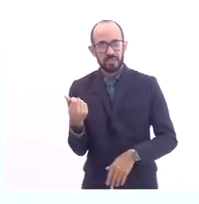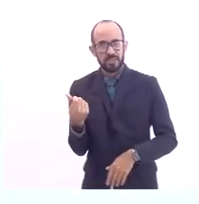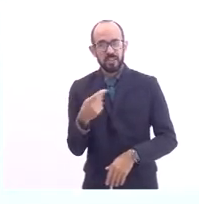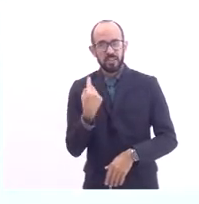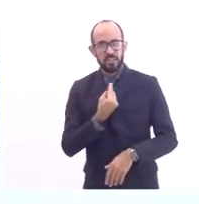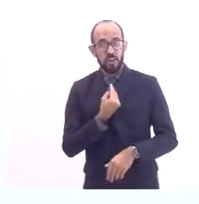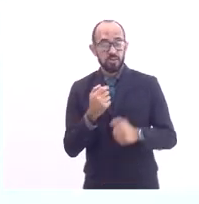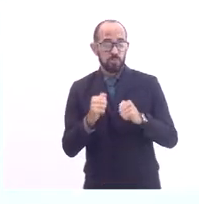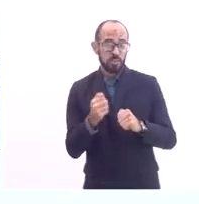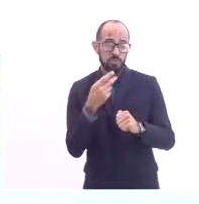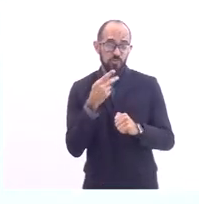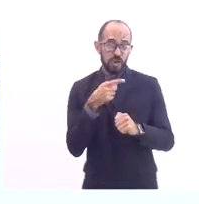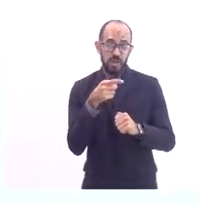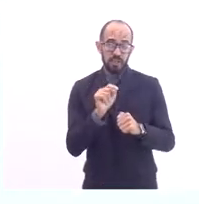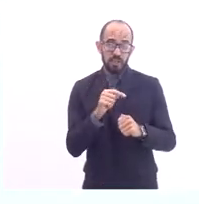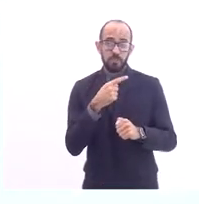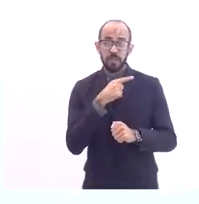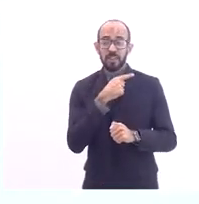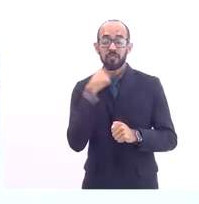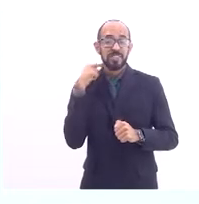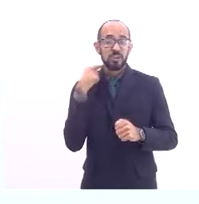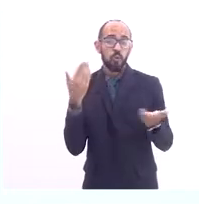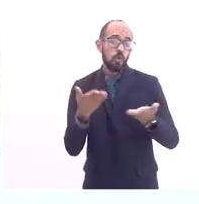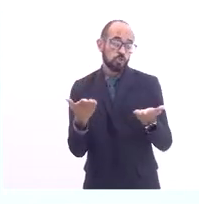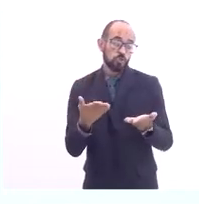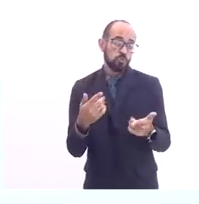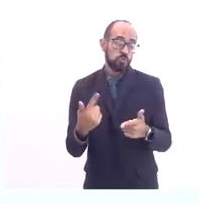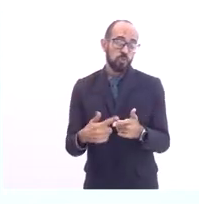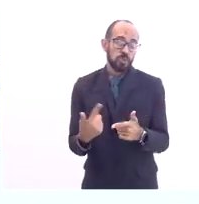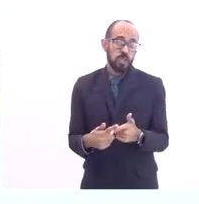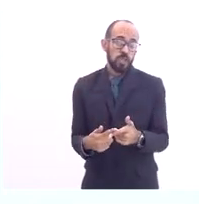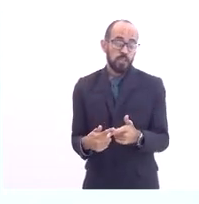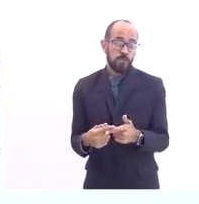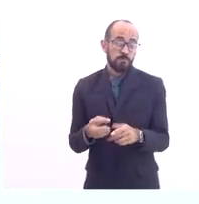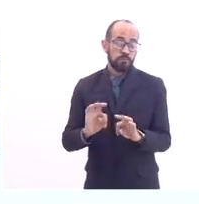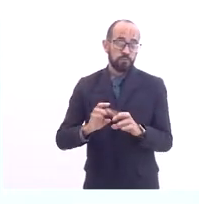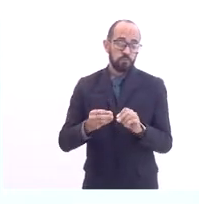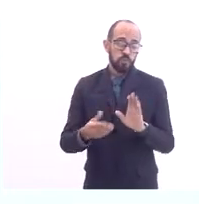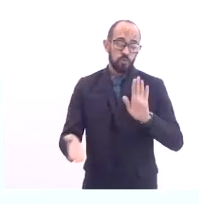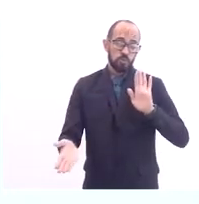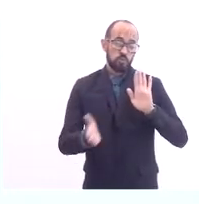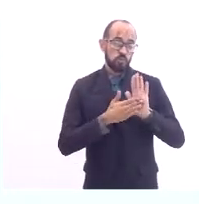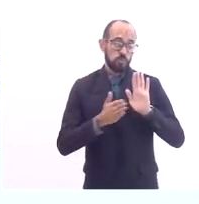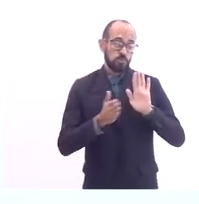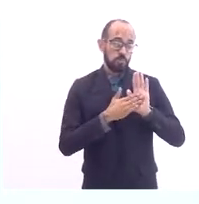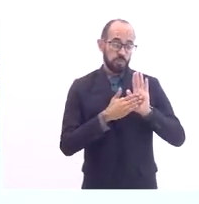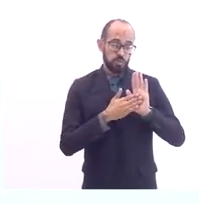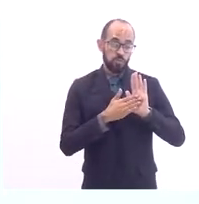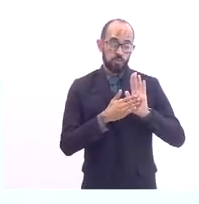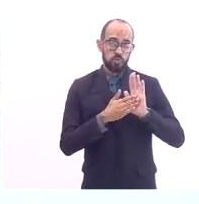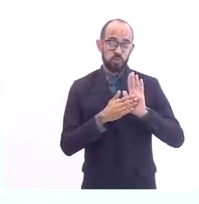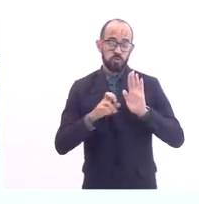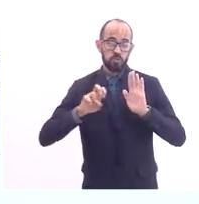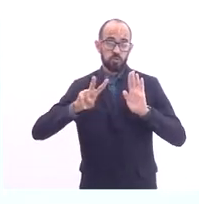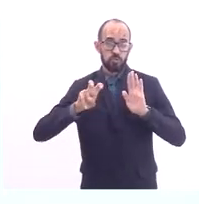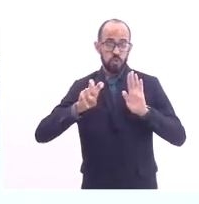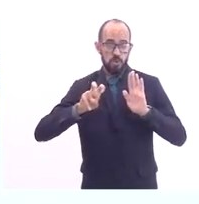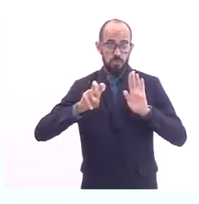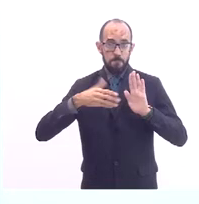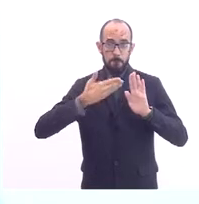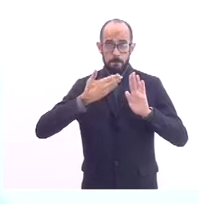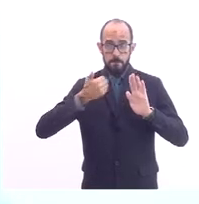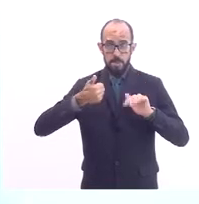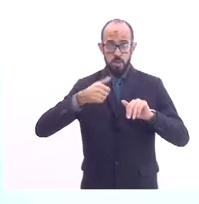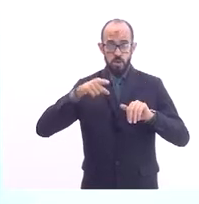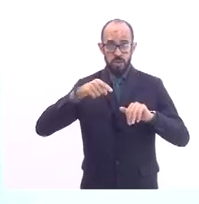afirmar que é uma concessão que está vencendo hoje, porque todos os compromissos relativos à